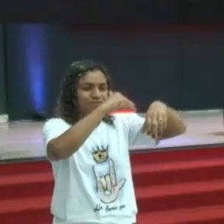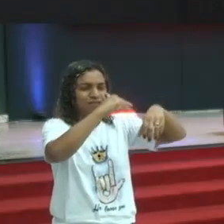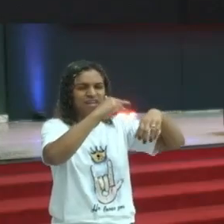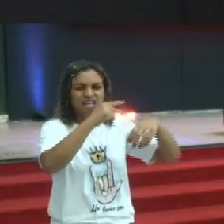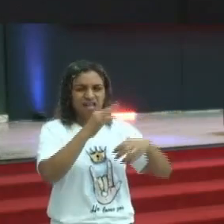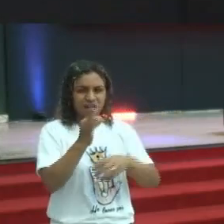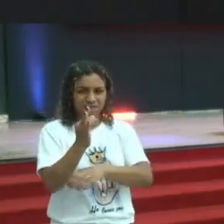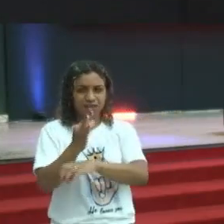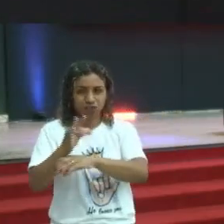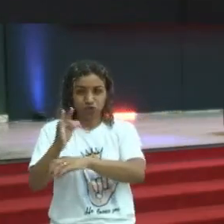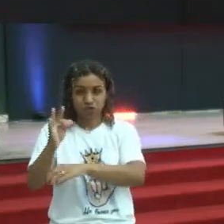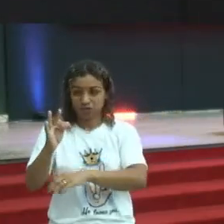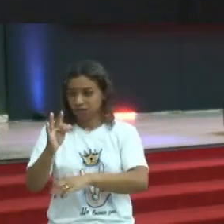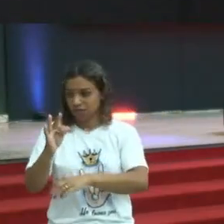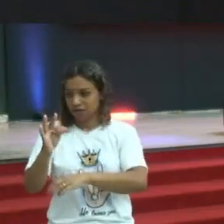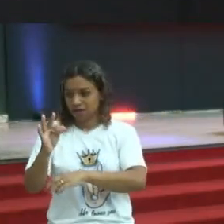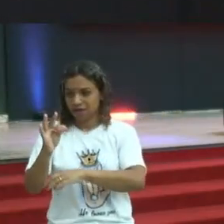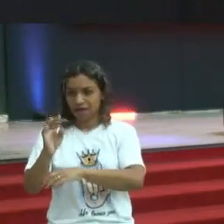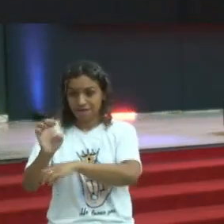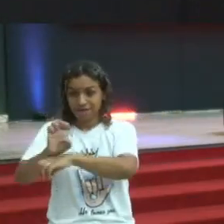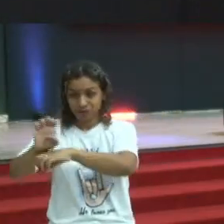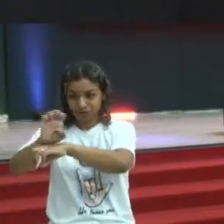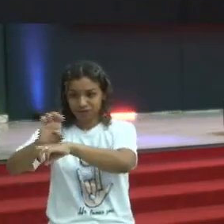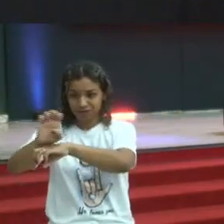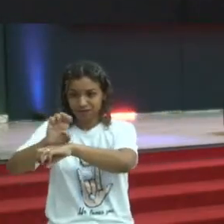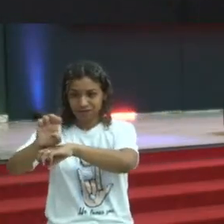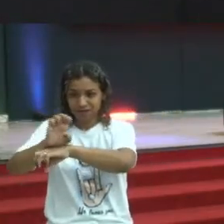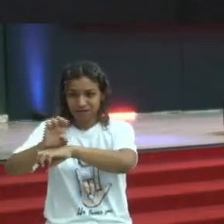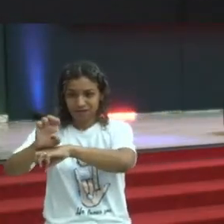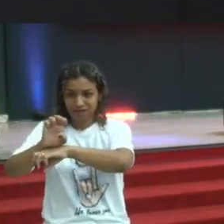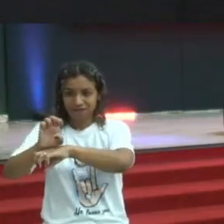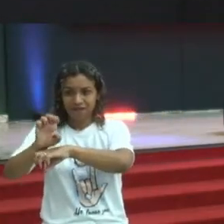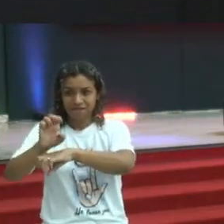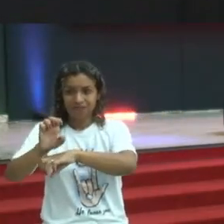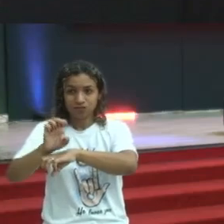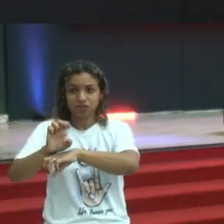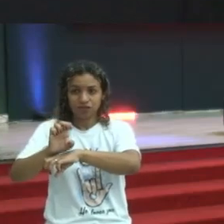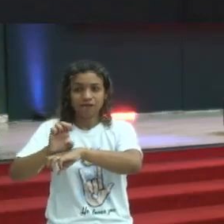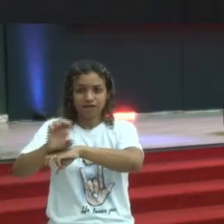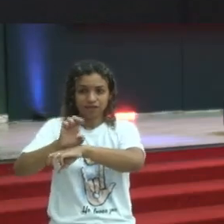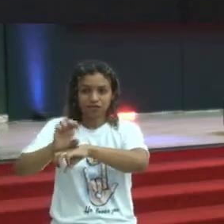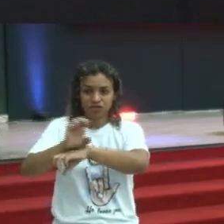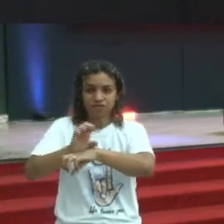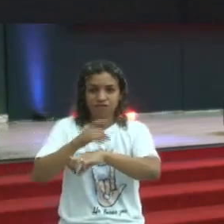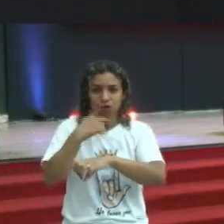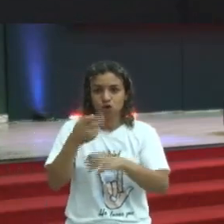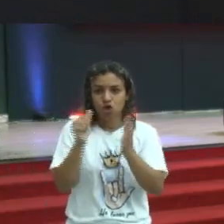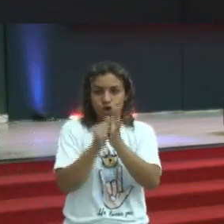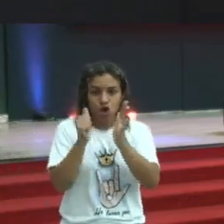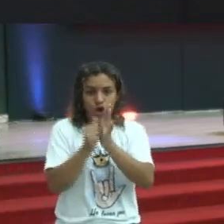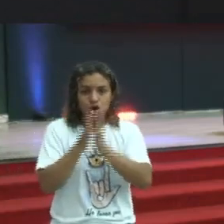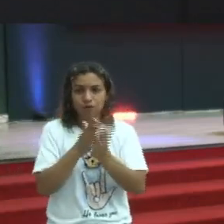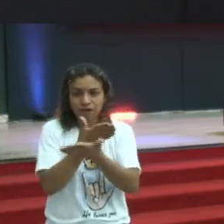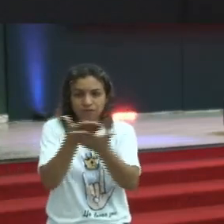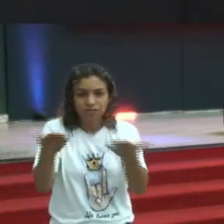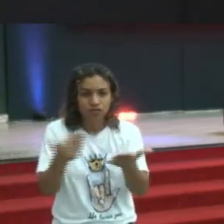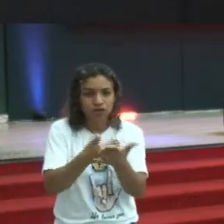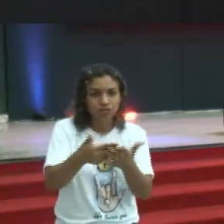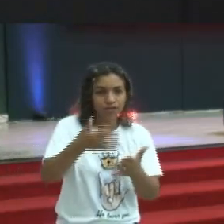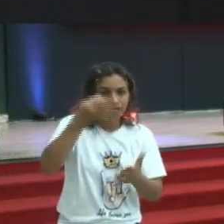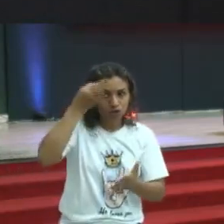1, 19 e 20, ele também escreve: oro para que vocês comecem a compreender como